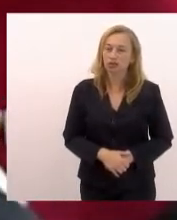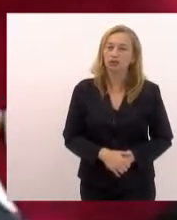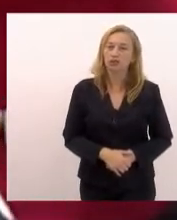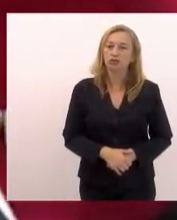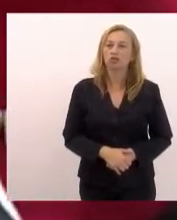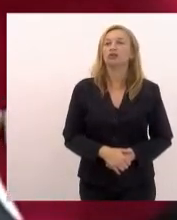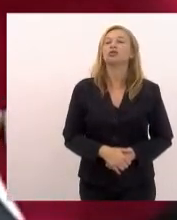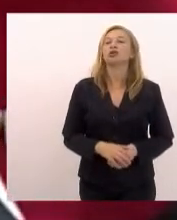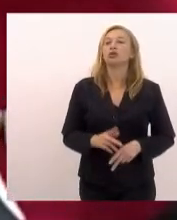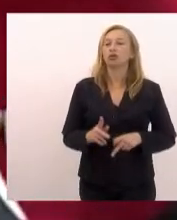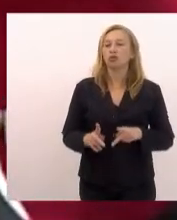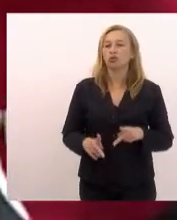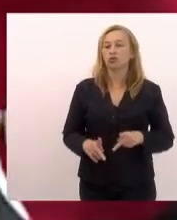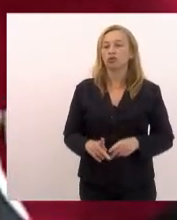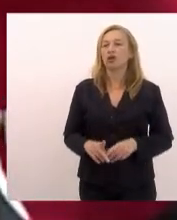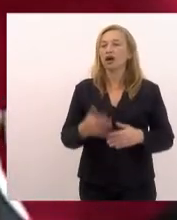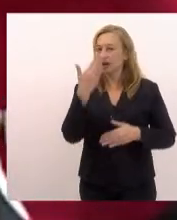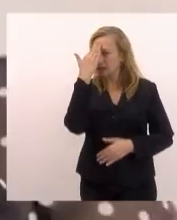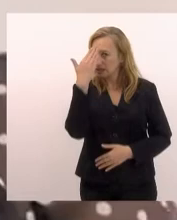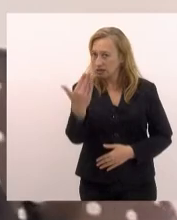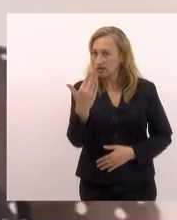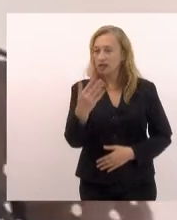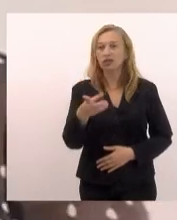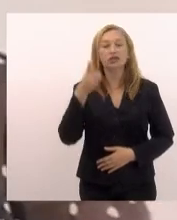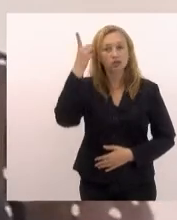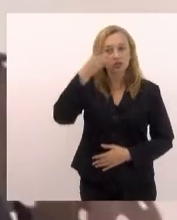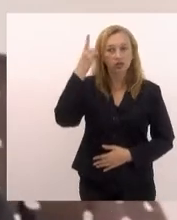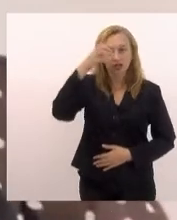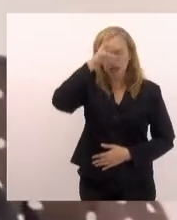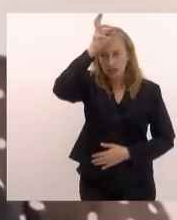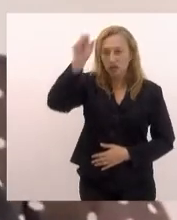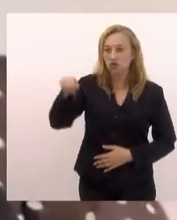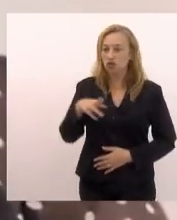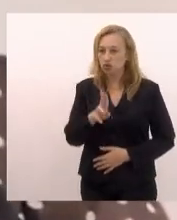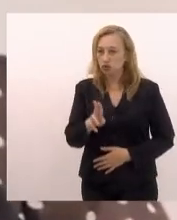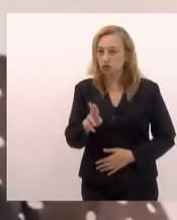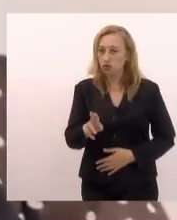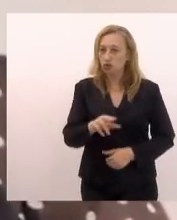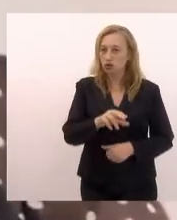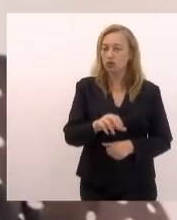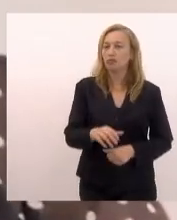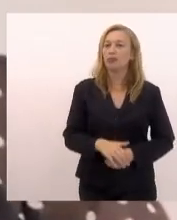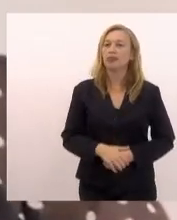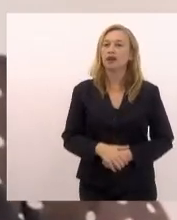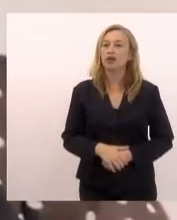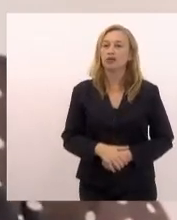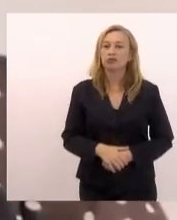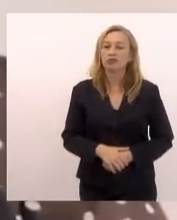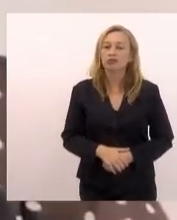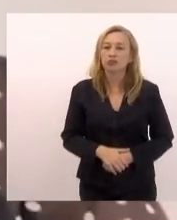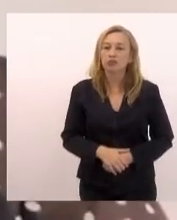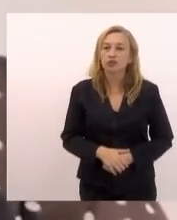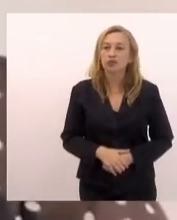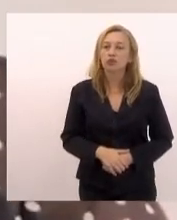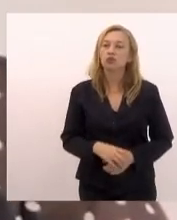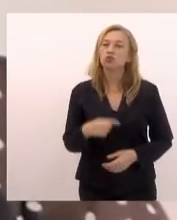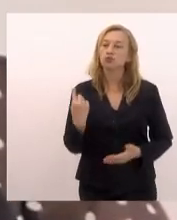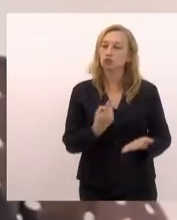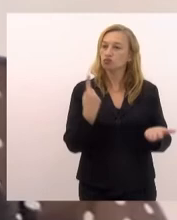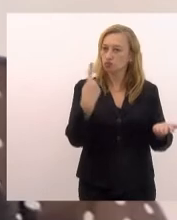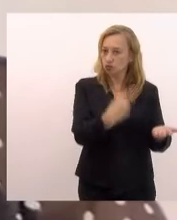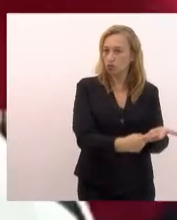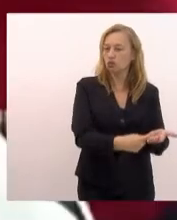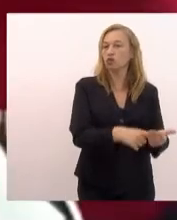povo fluminense. No mais, agradecer a deputada Tiaju e de renovar aqui, né, os nossos compromissos